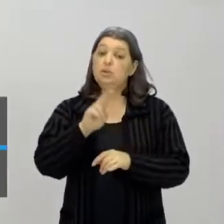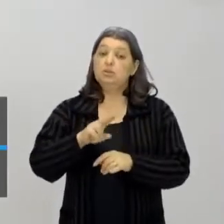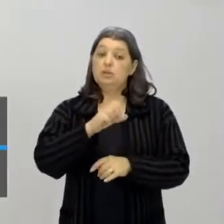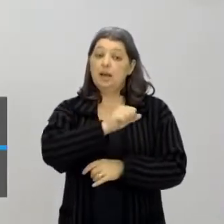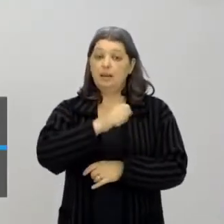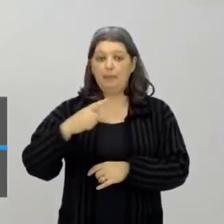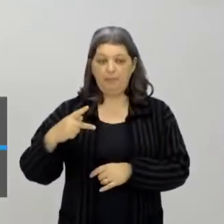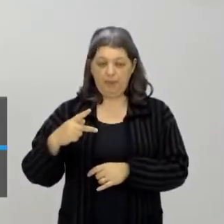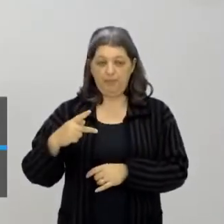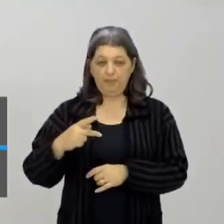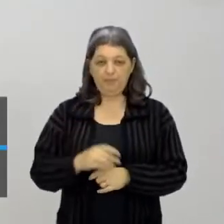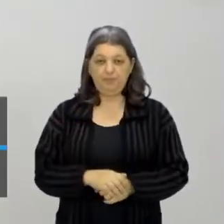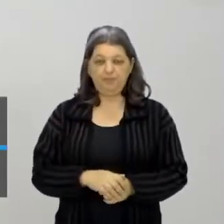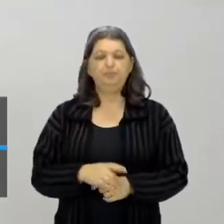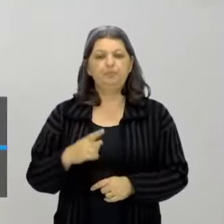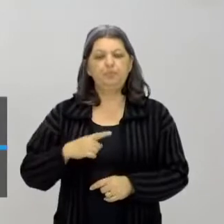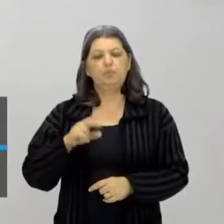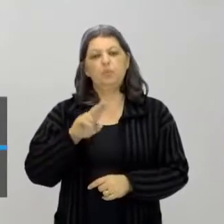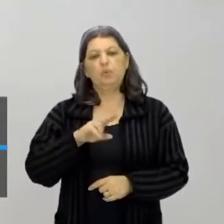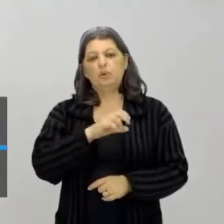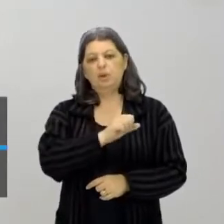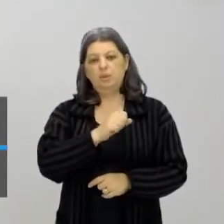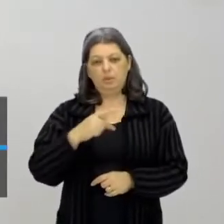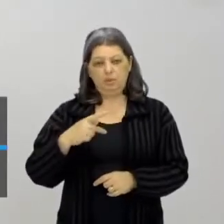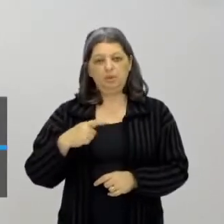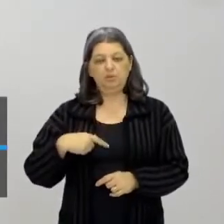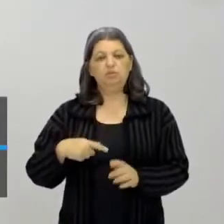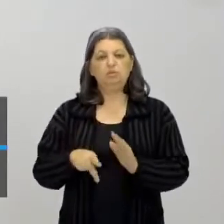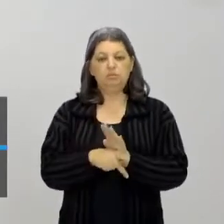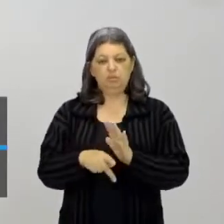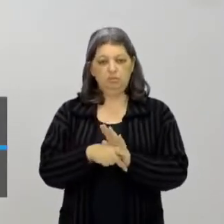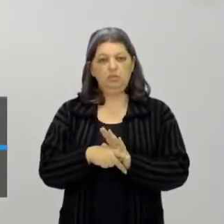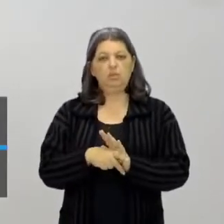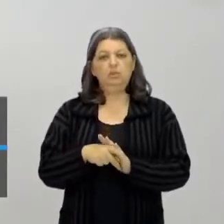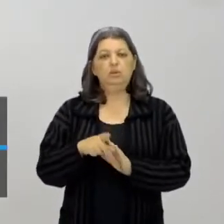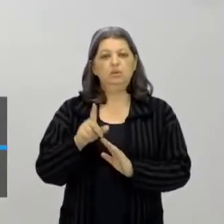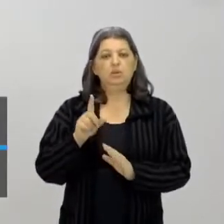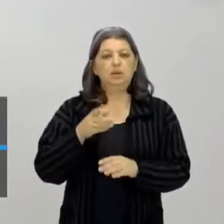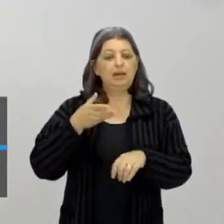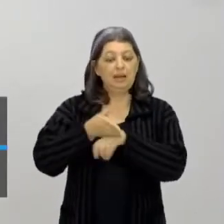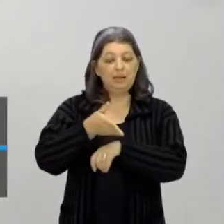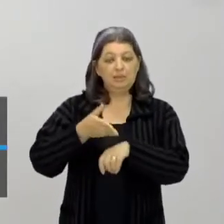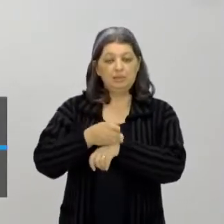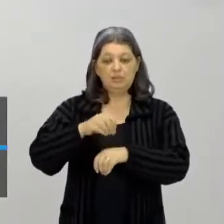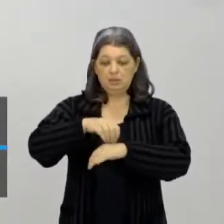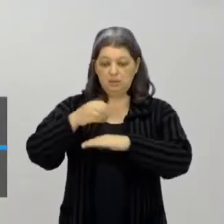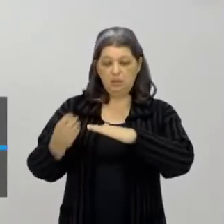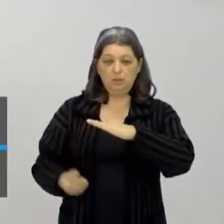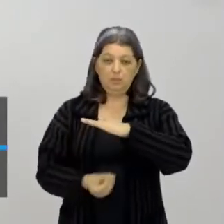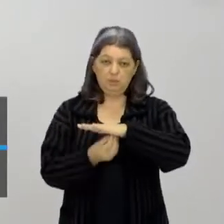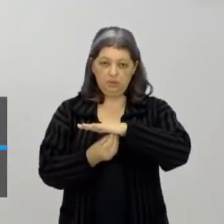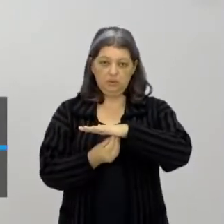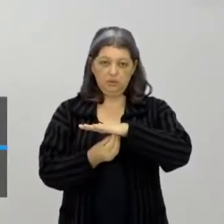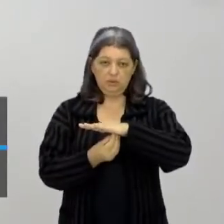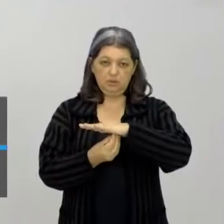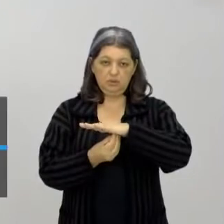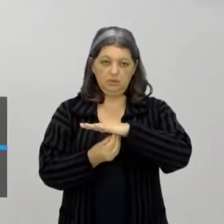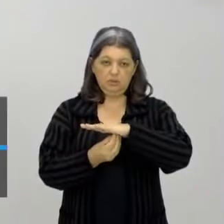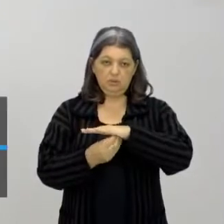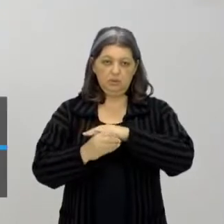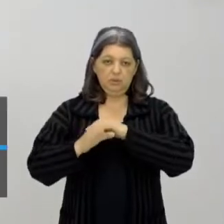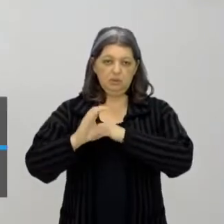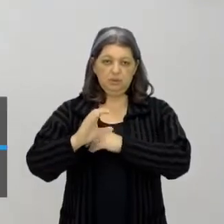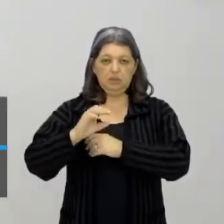Você usa o aplicativo já com isenção de dados, né? Sim. E quando você acessa o repositório do